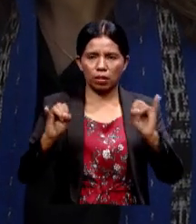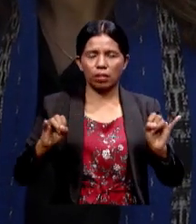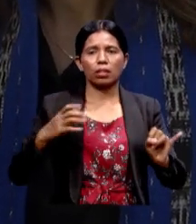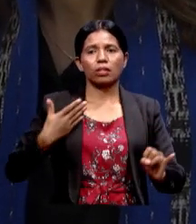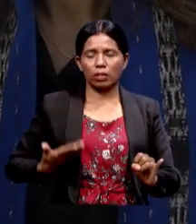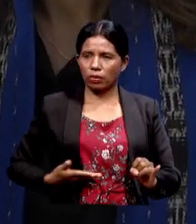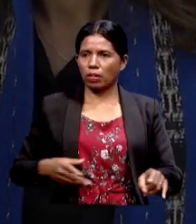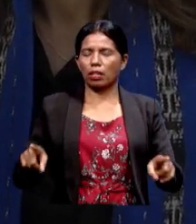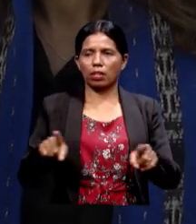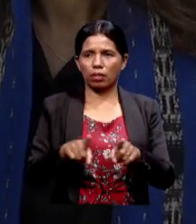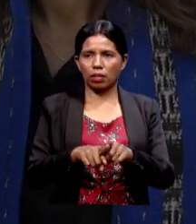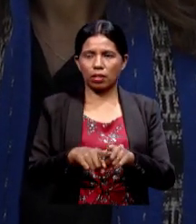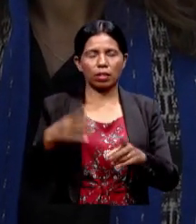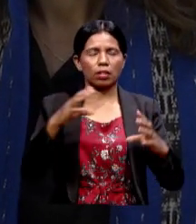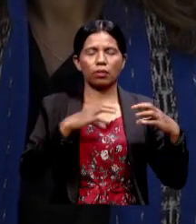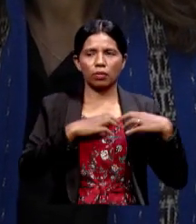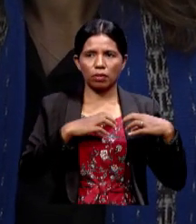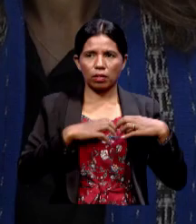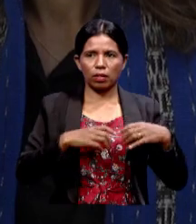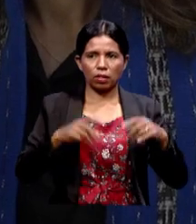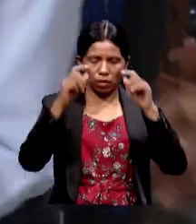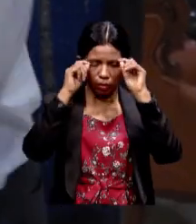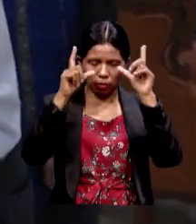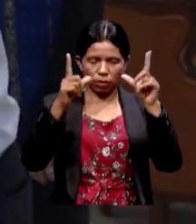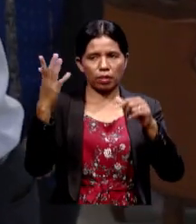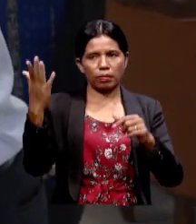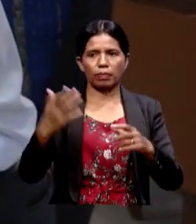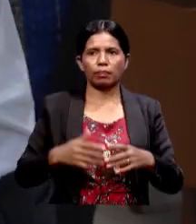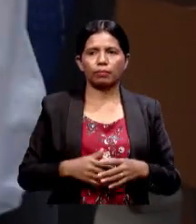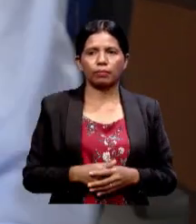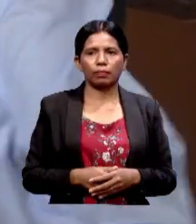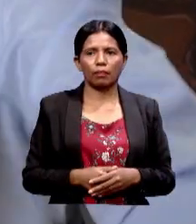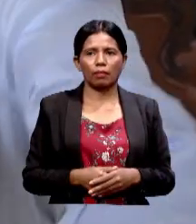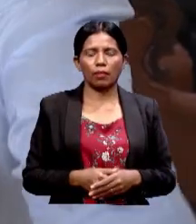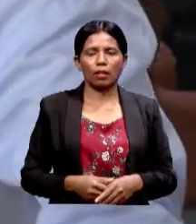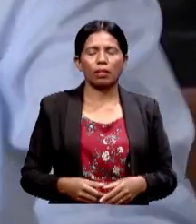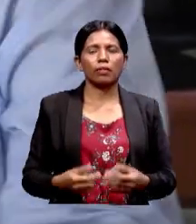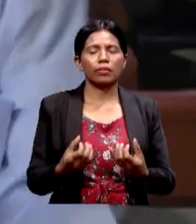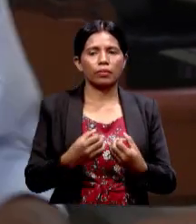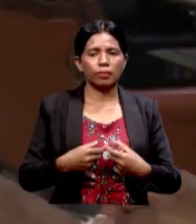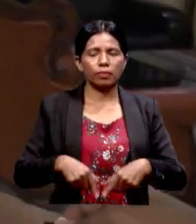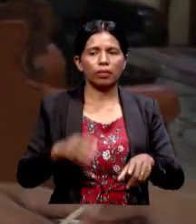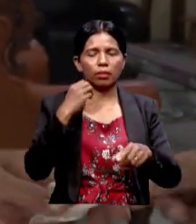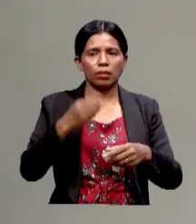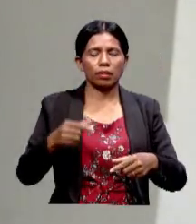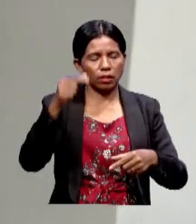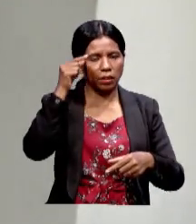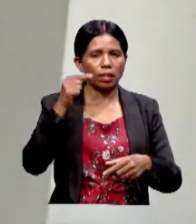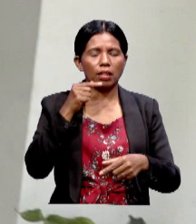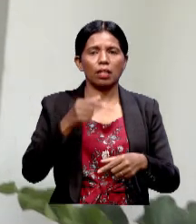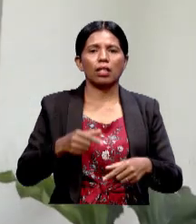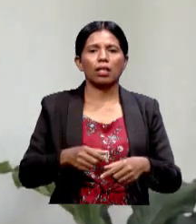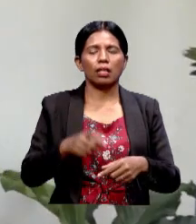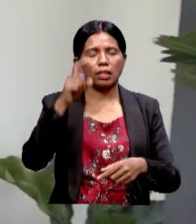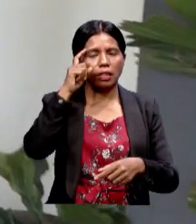Nassan. E nem foi nem Timor e ela não vai. Antes foi malu, sanana foi presente nessa café Timor,